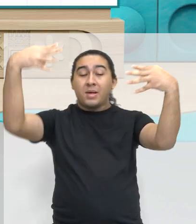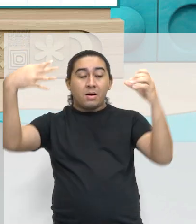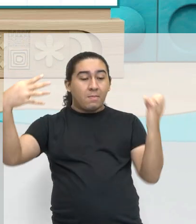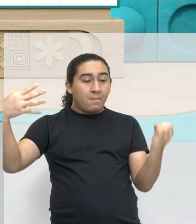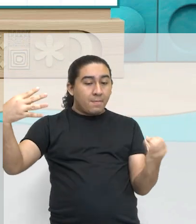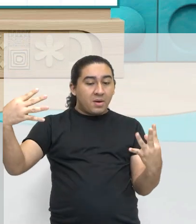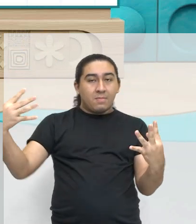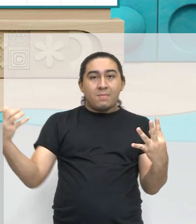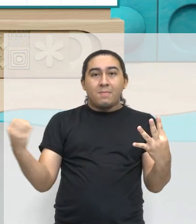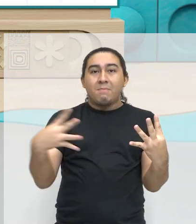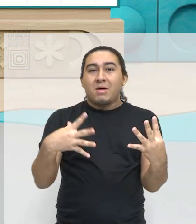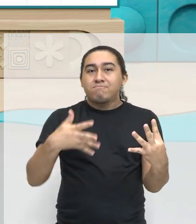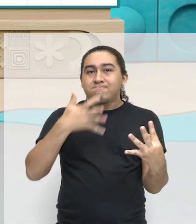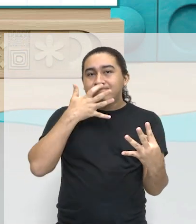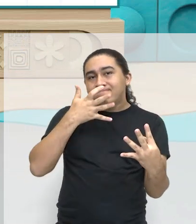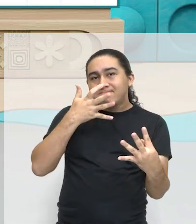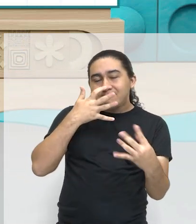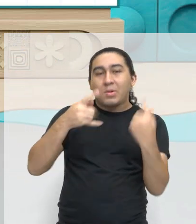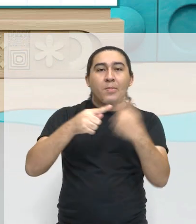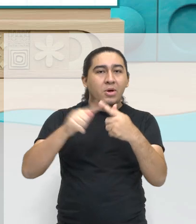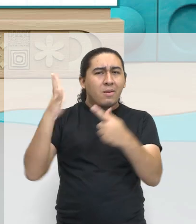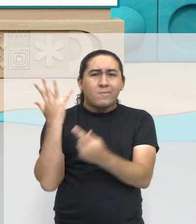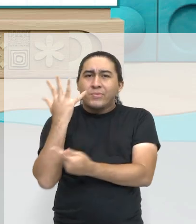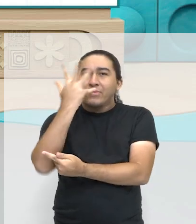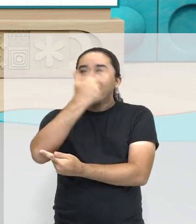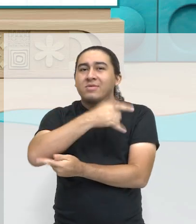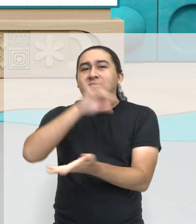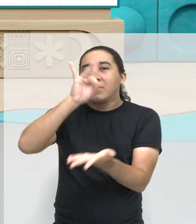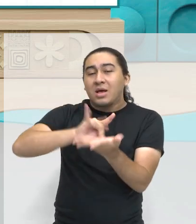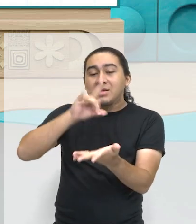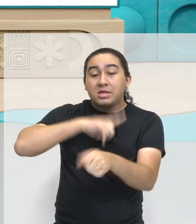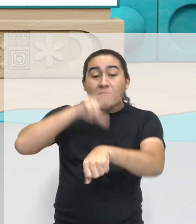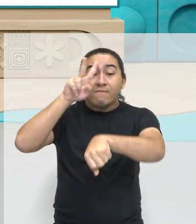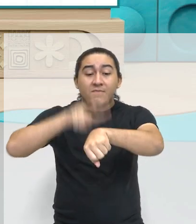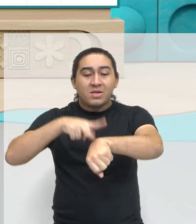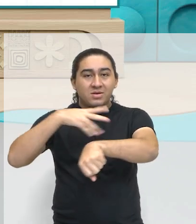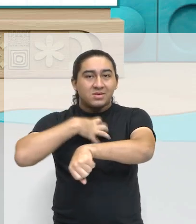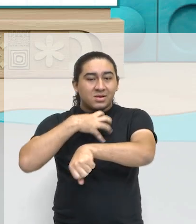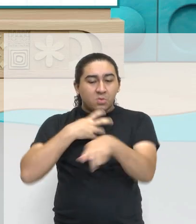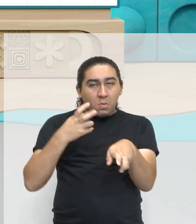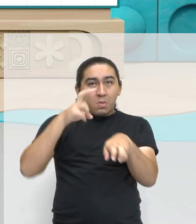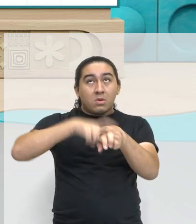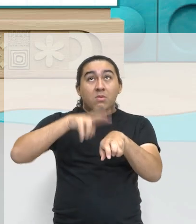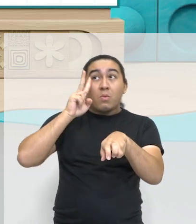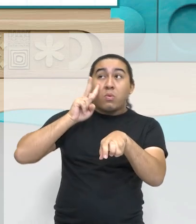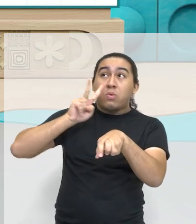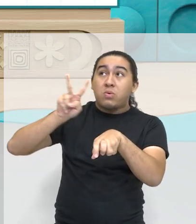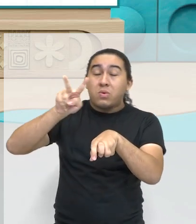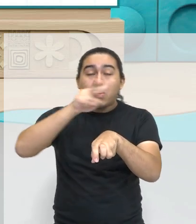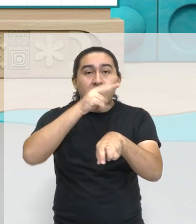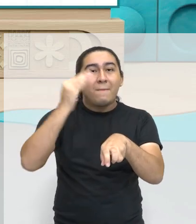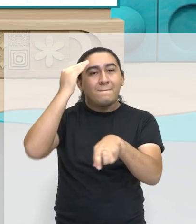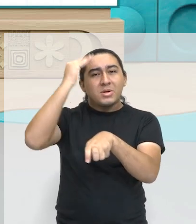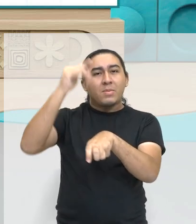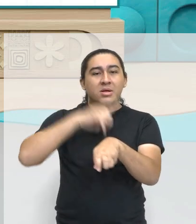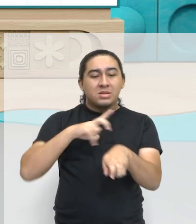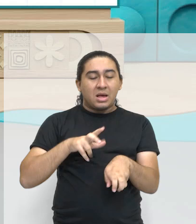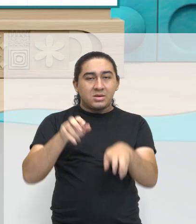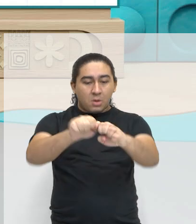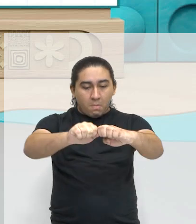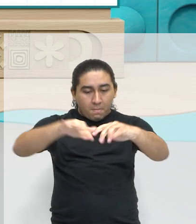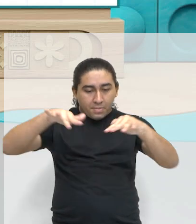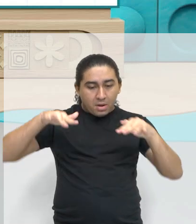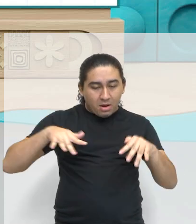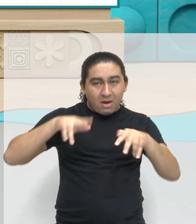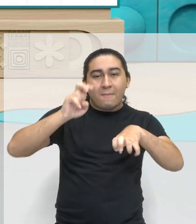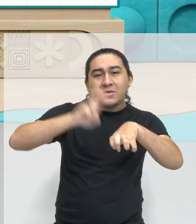Ele é imenso e quando ele é ligado às luzes, nossa, você fica em êxtase, porque é muito bonito